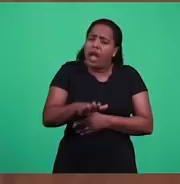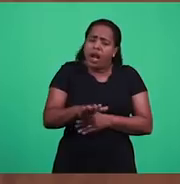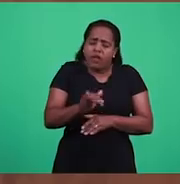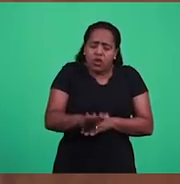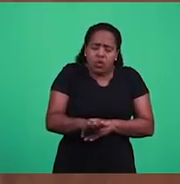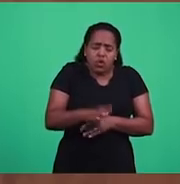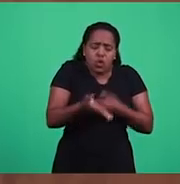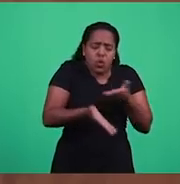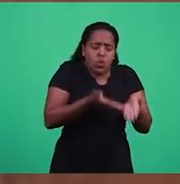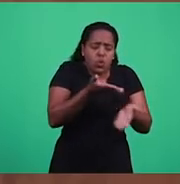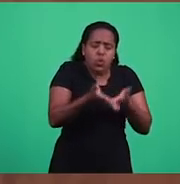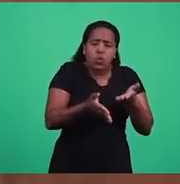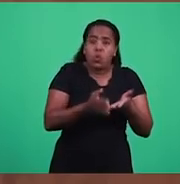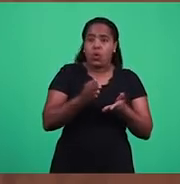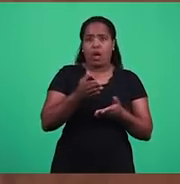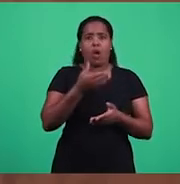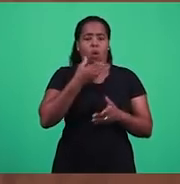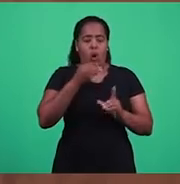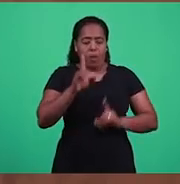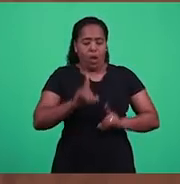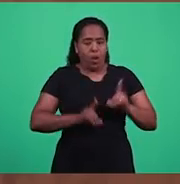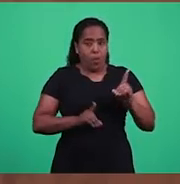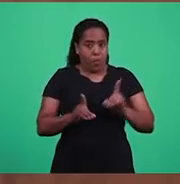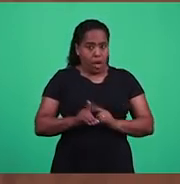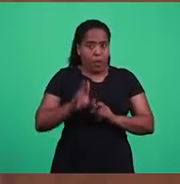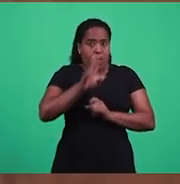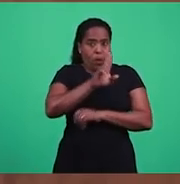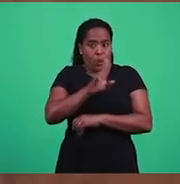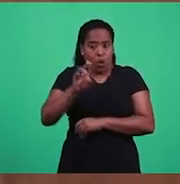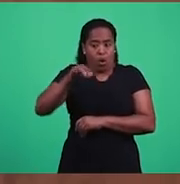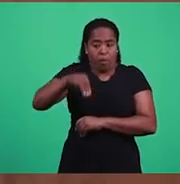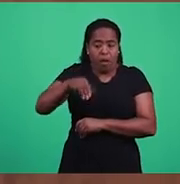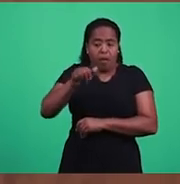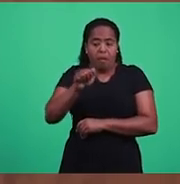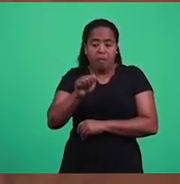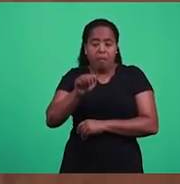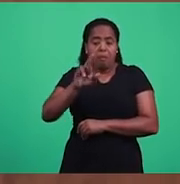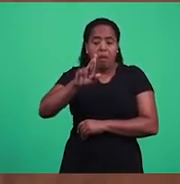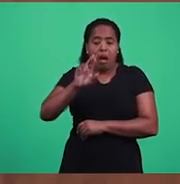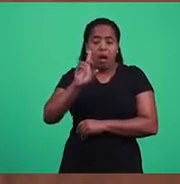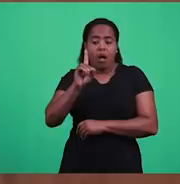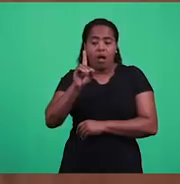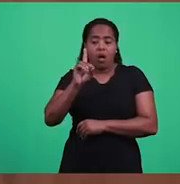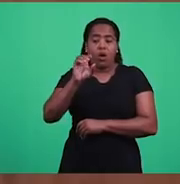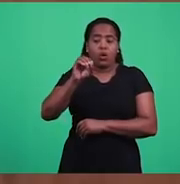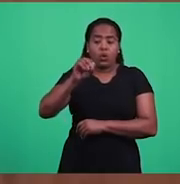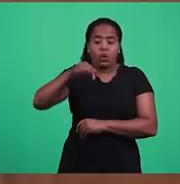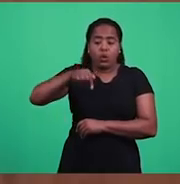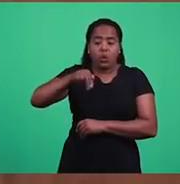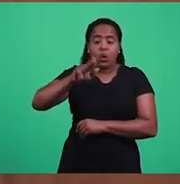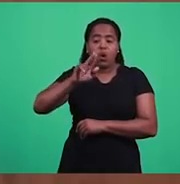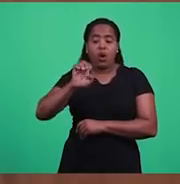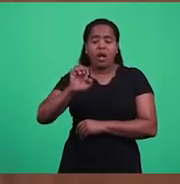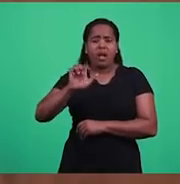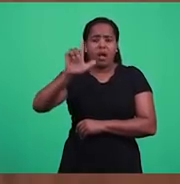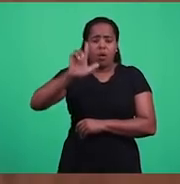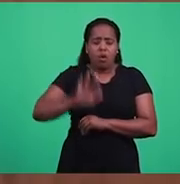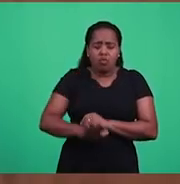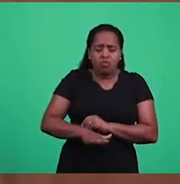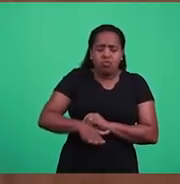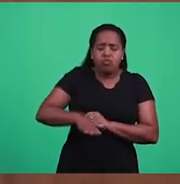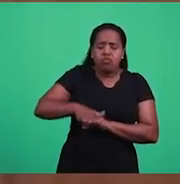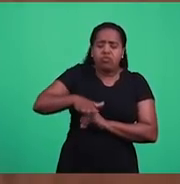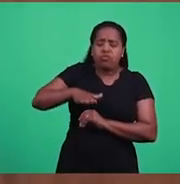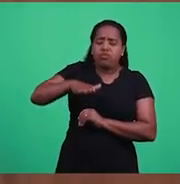chamado Mardoqueu. Ela cresceu, se tornou uma jovem e ela se casou com o